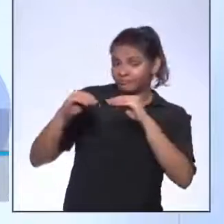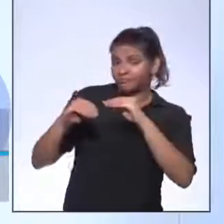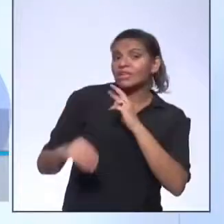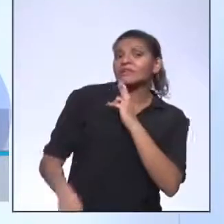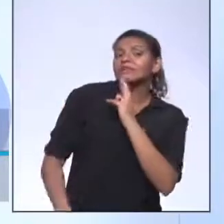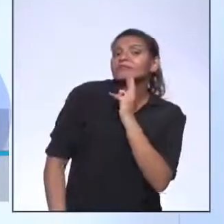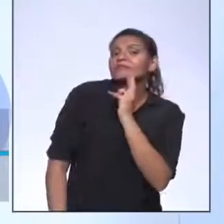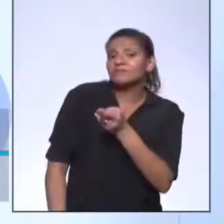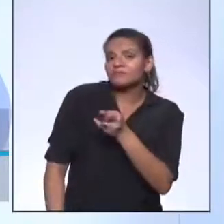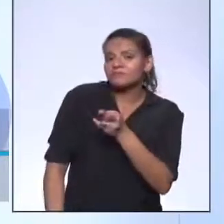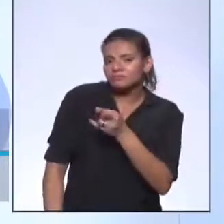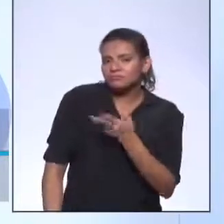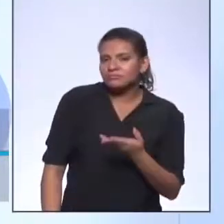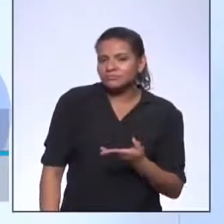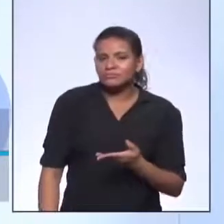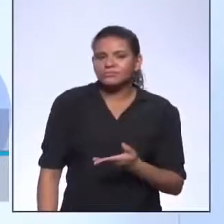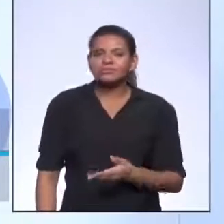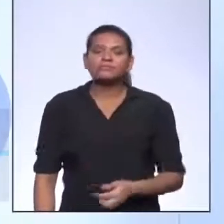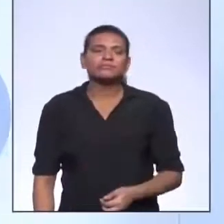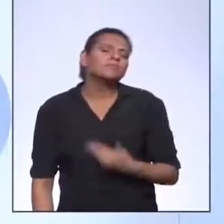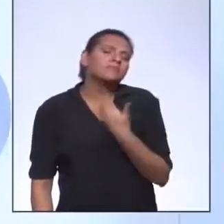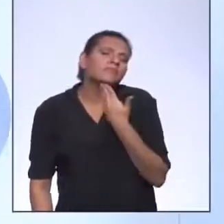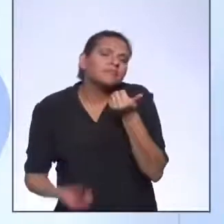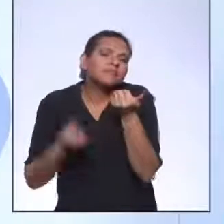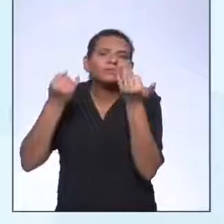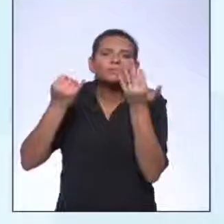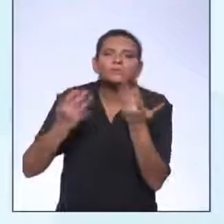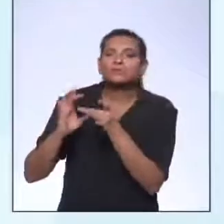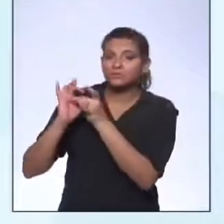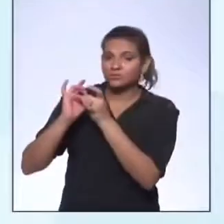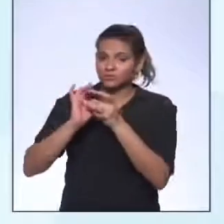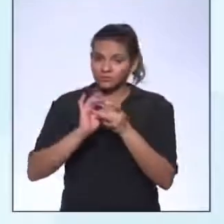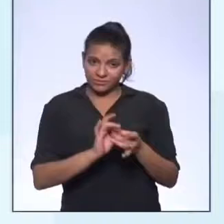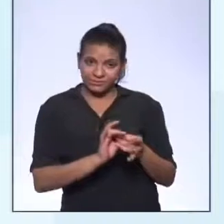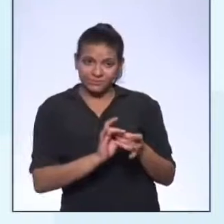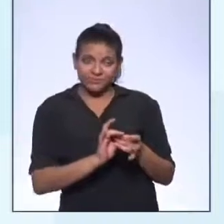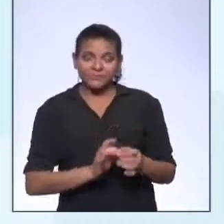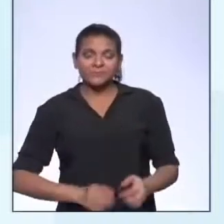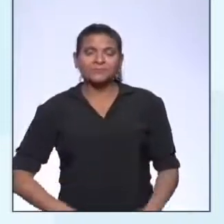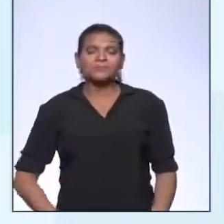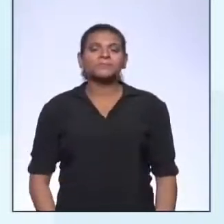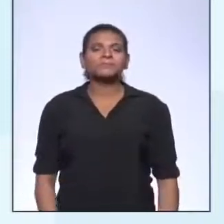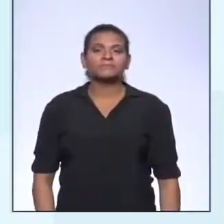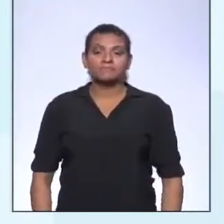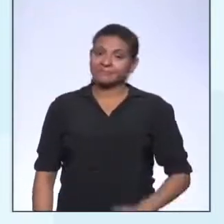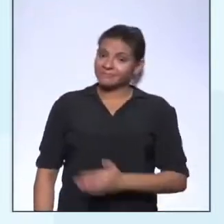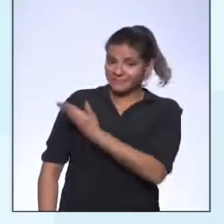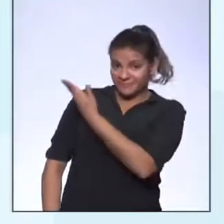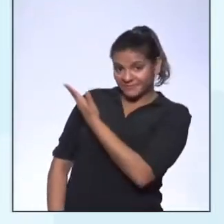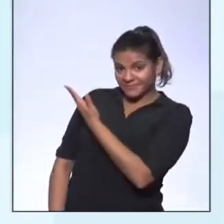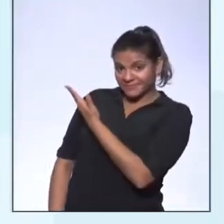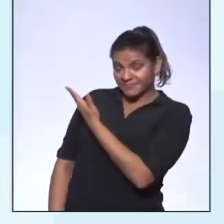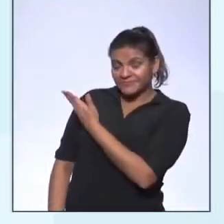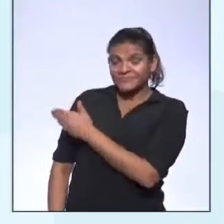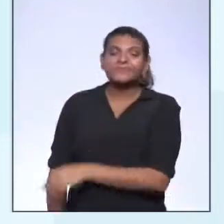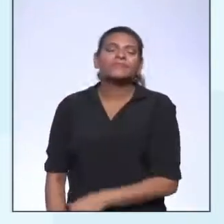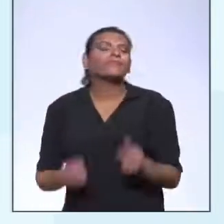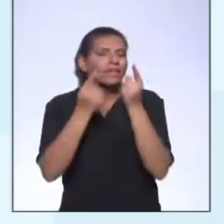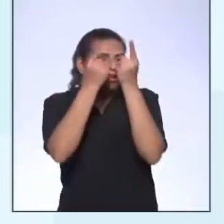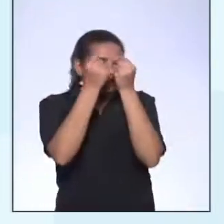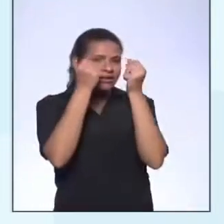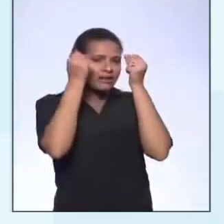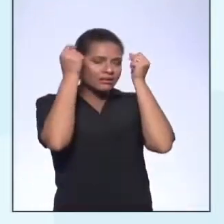uma resposta mais contextualizada sobre a questão da Grécia. A Grécia Antiga, ela foi